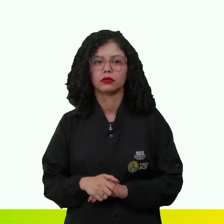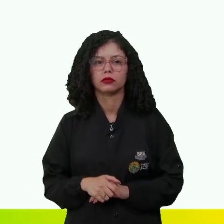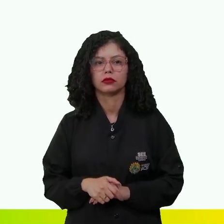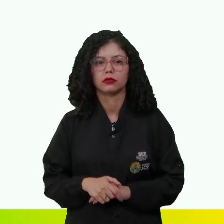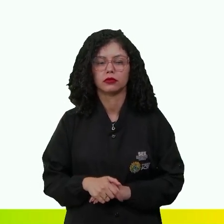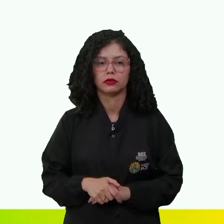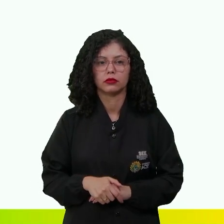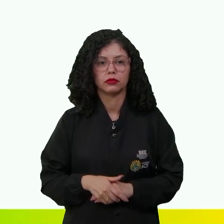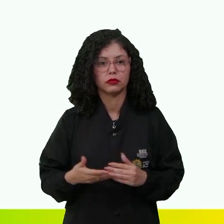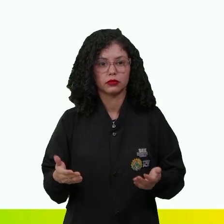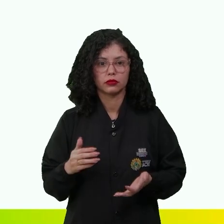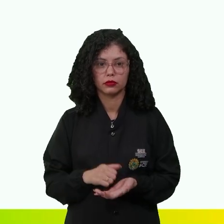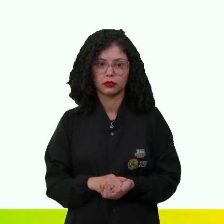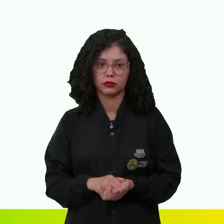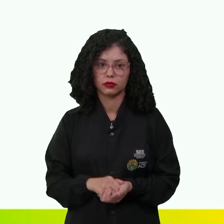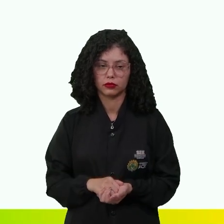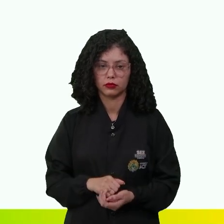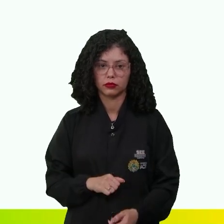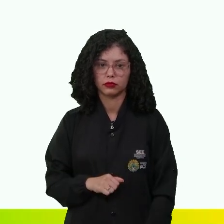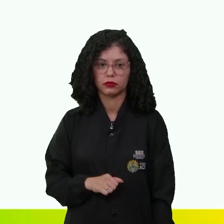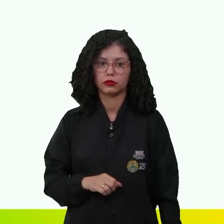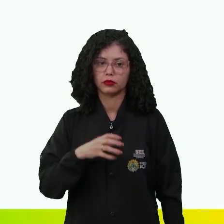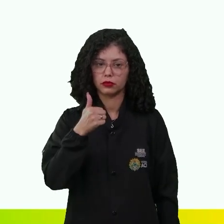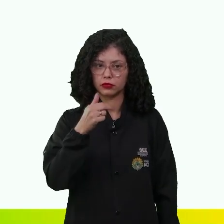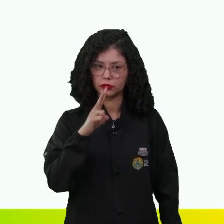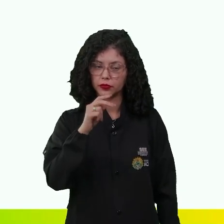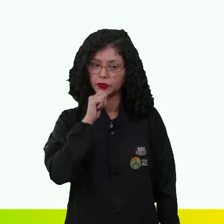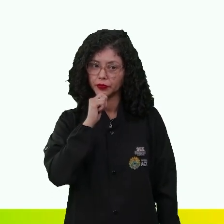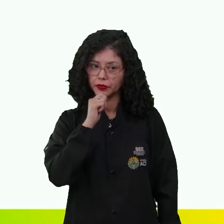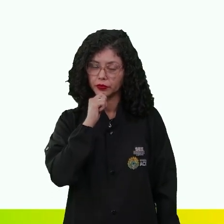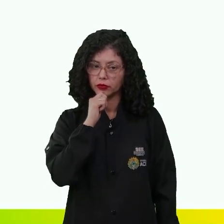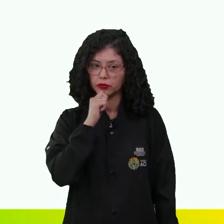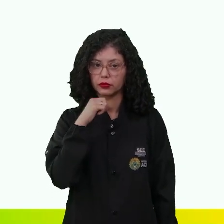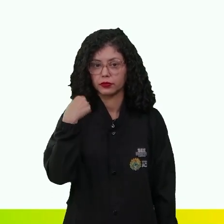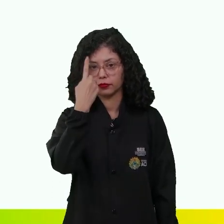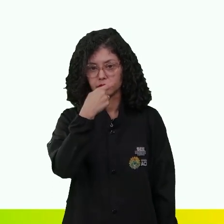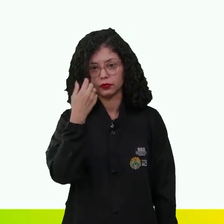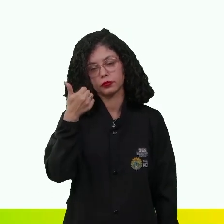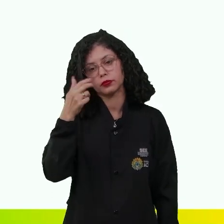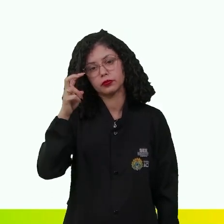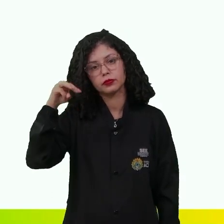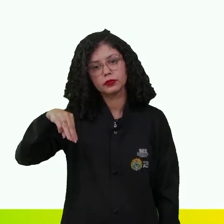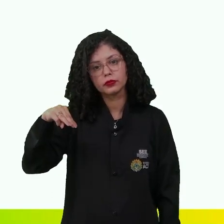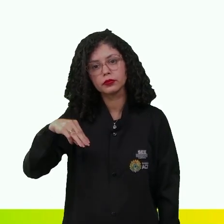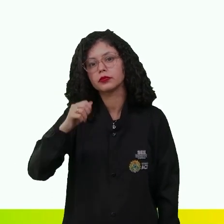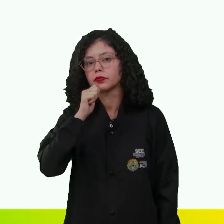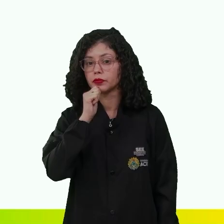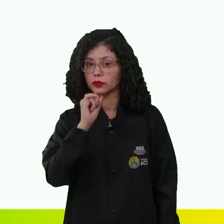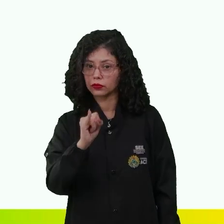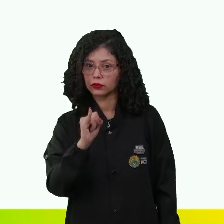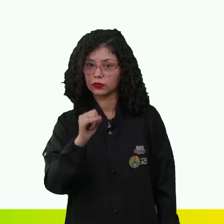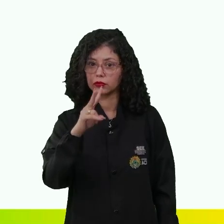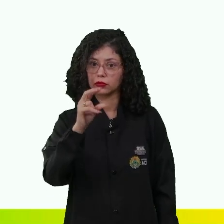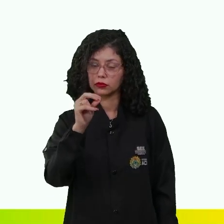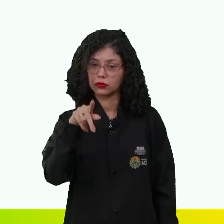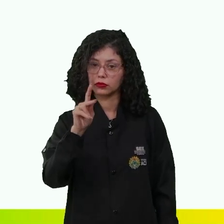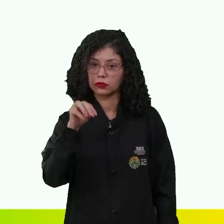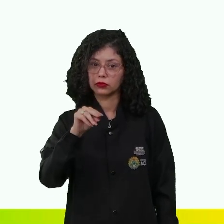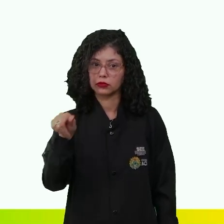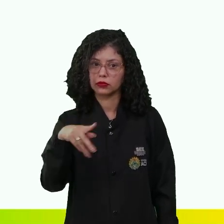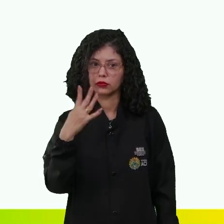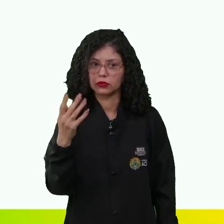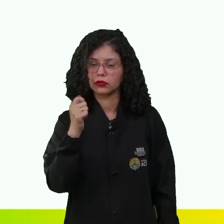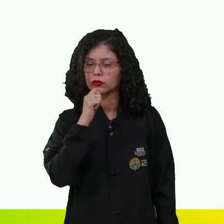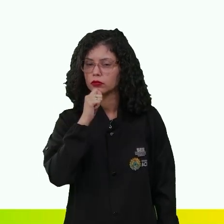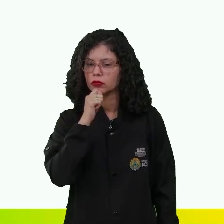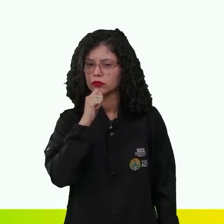minutos. Andando a 30 km por hora, ele demora 15 minutos para chegar à escola. Se andar a 50, quanto